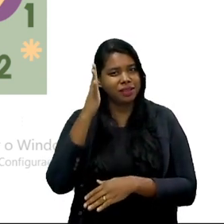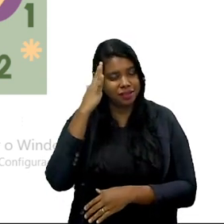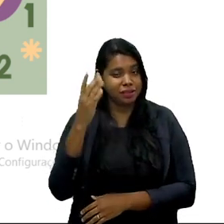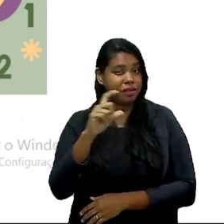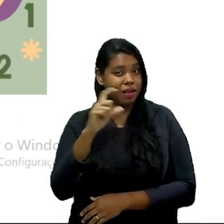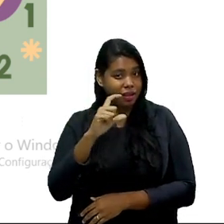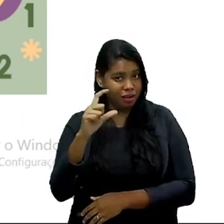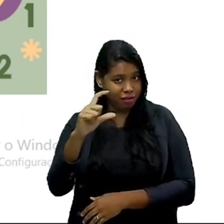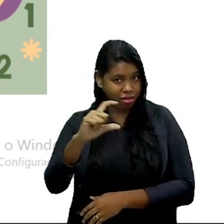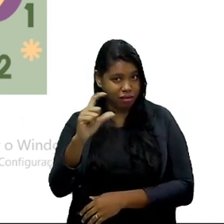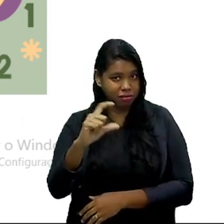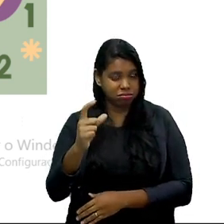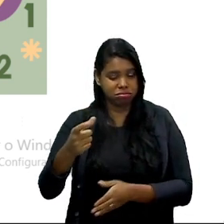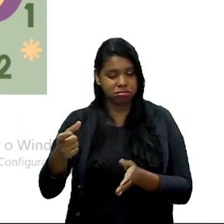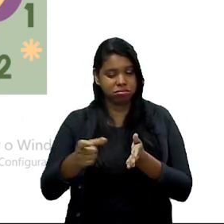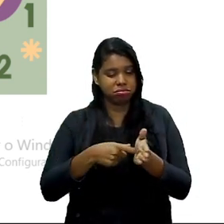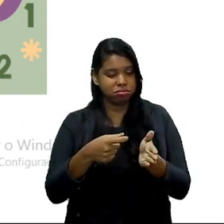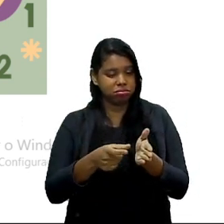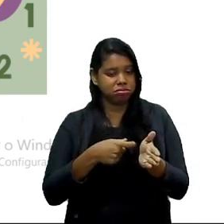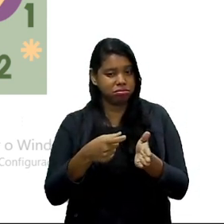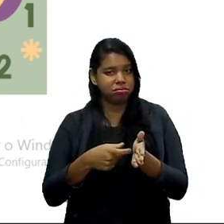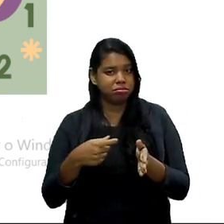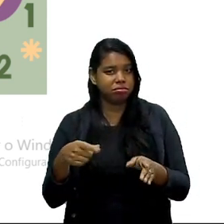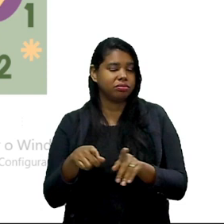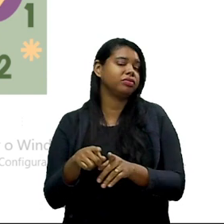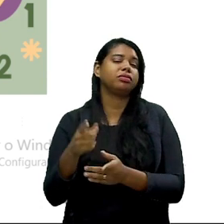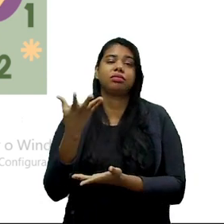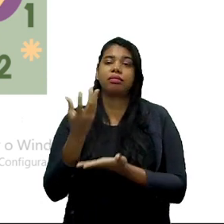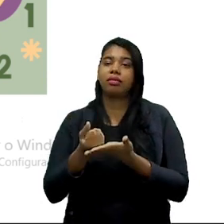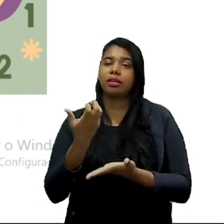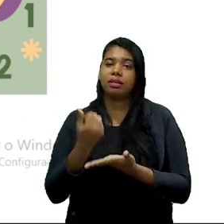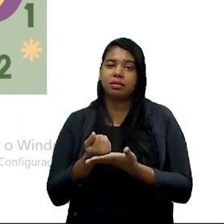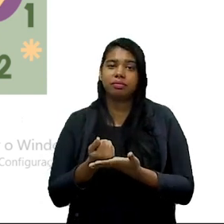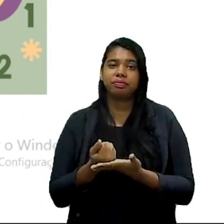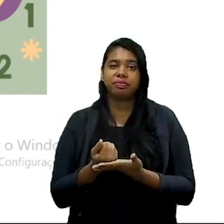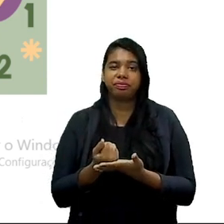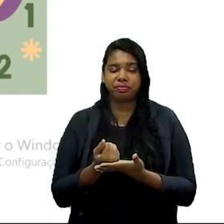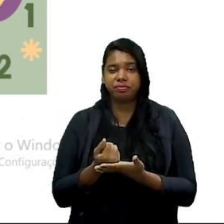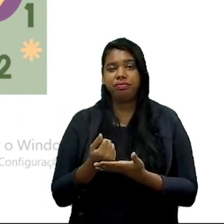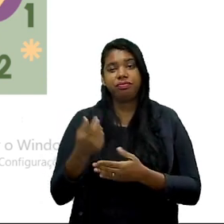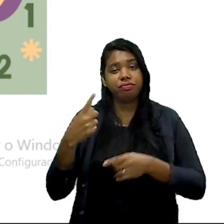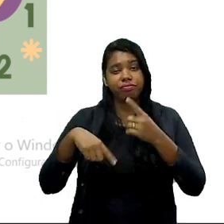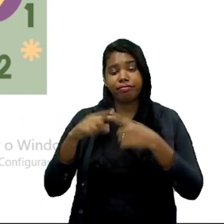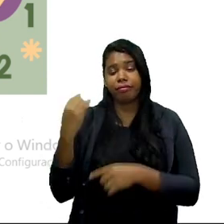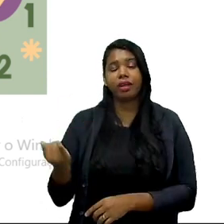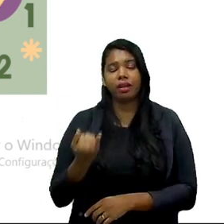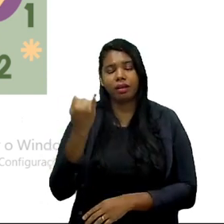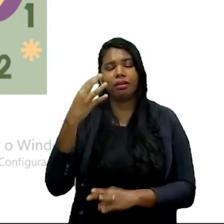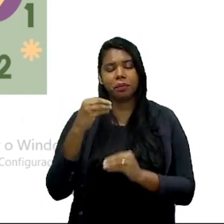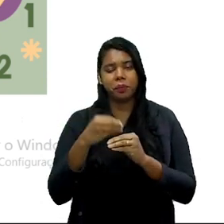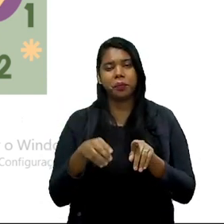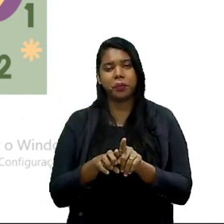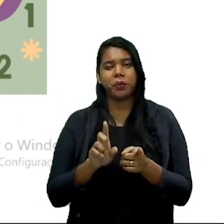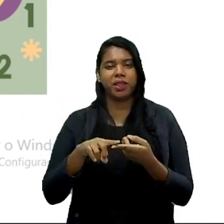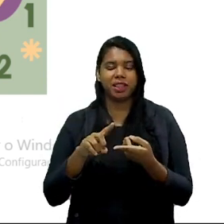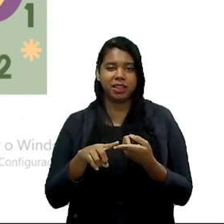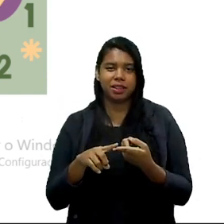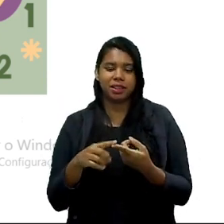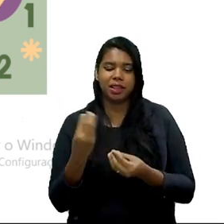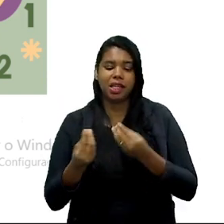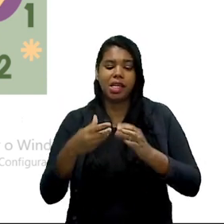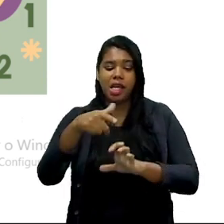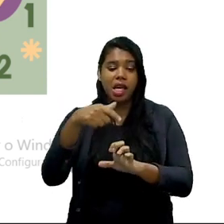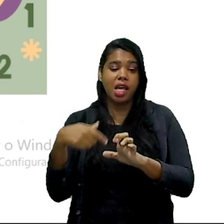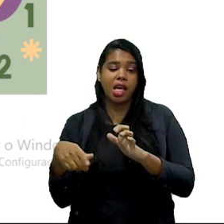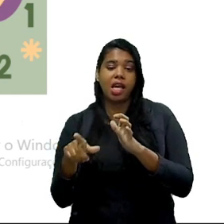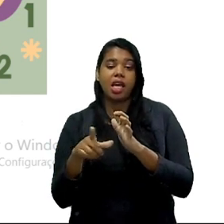crédito. Então, as contas a receber realmente é um elemento do capital de giro muito importante. Então, quando às vezes o empresário diz eu